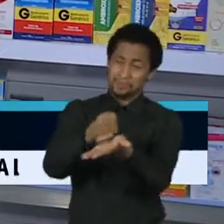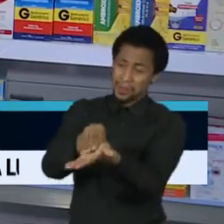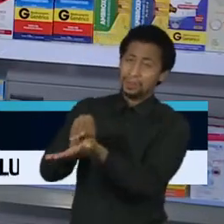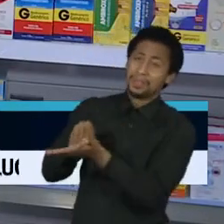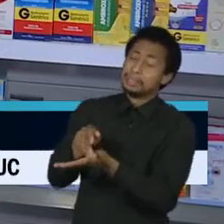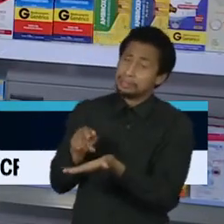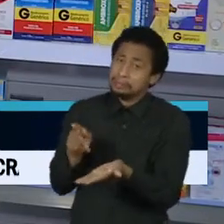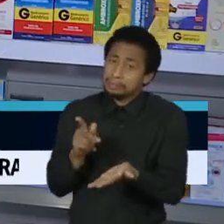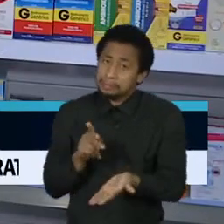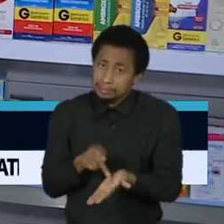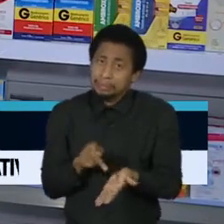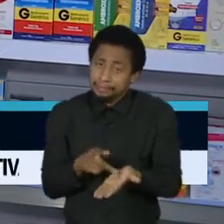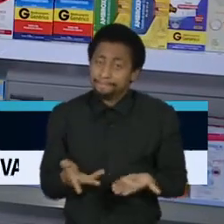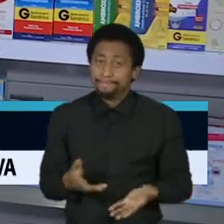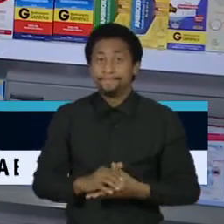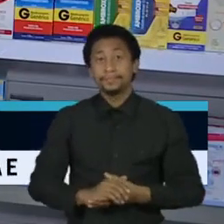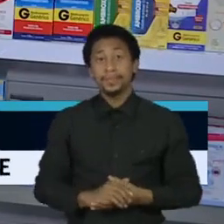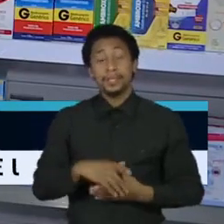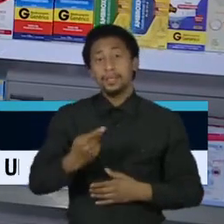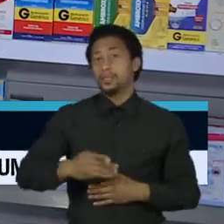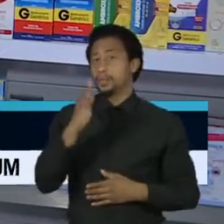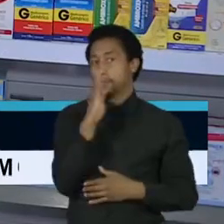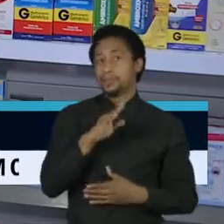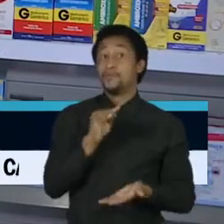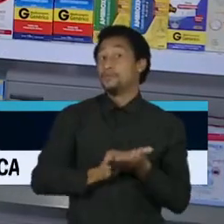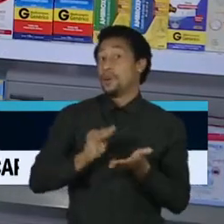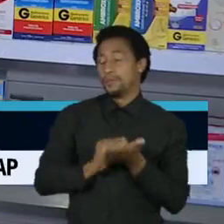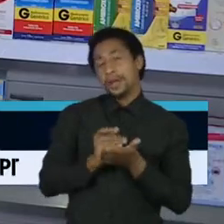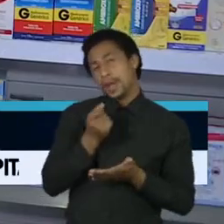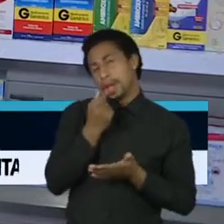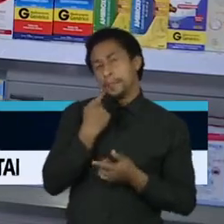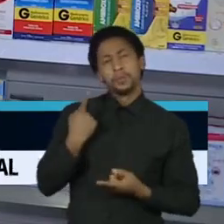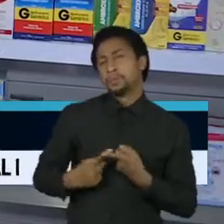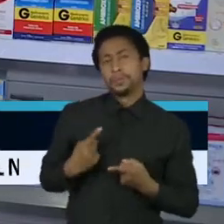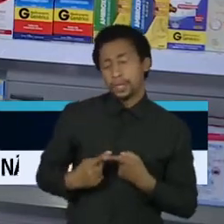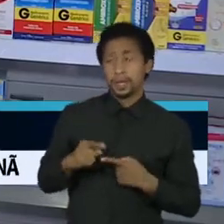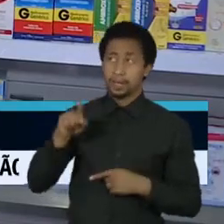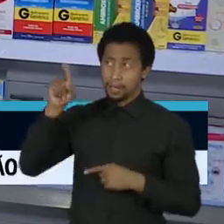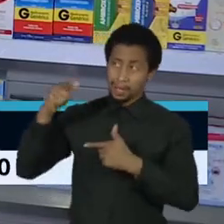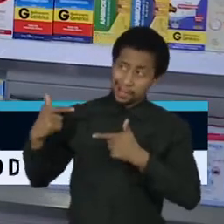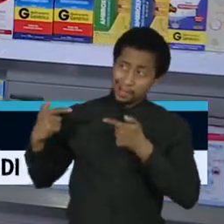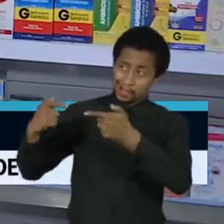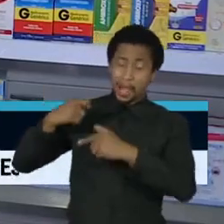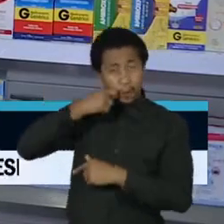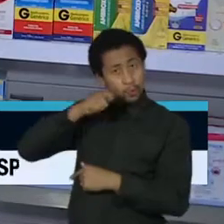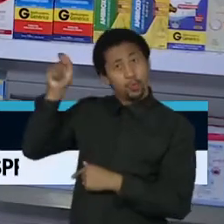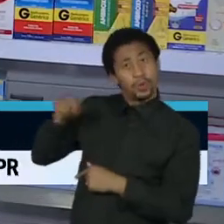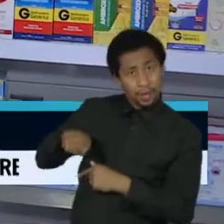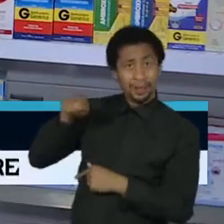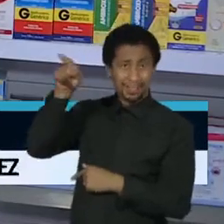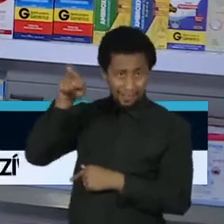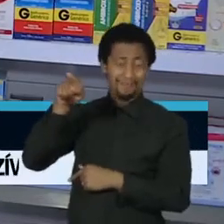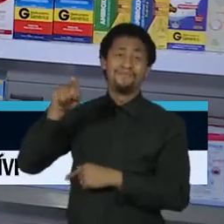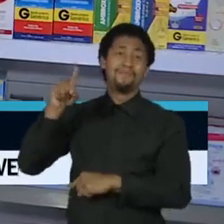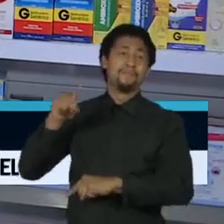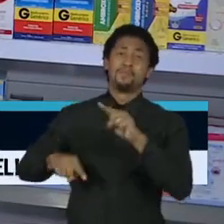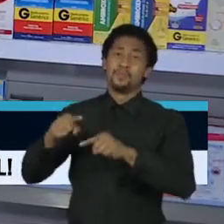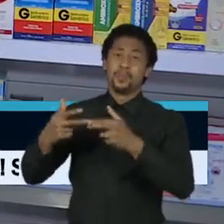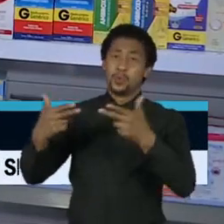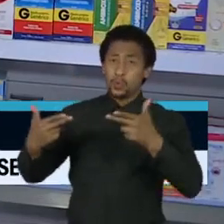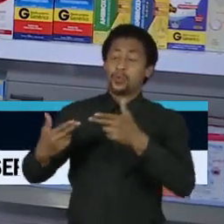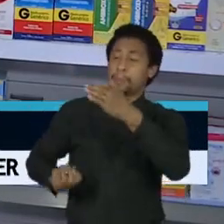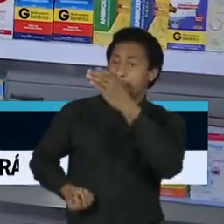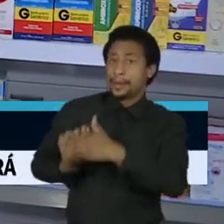o desabastecimento de remédios estão a guerra na Ucrânia, que aumentou o preço dos insumos e dificultou as importações,